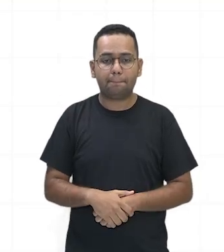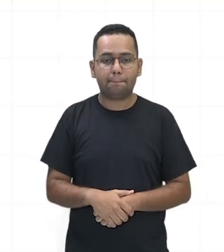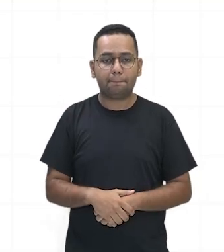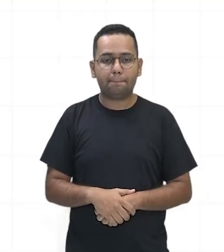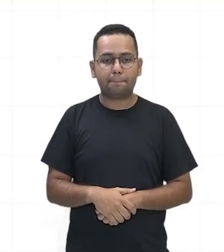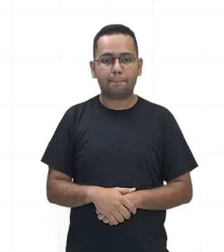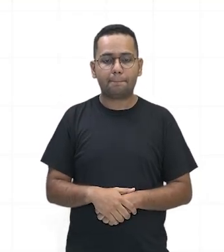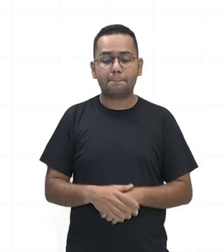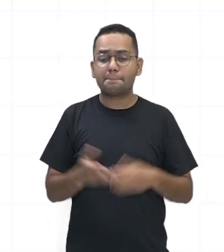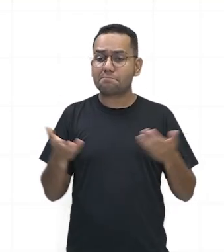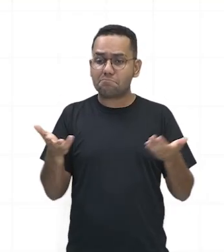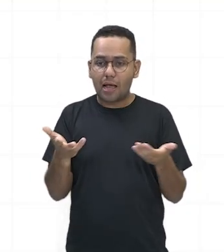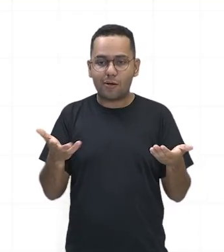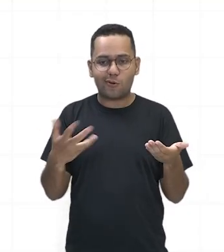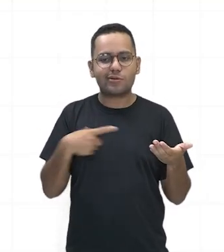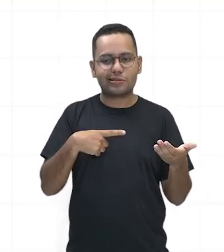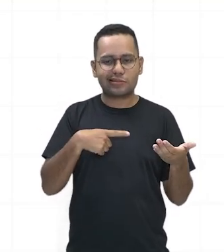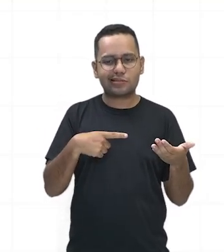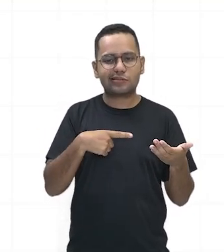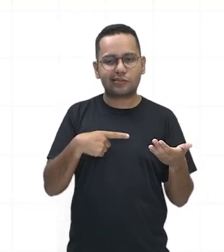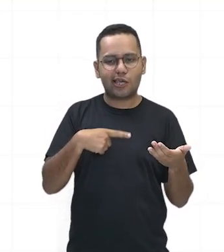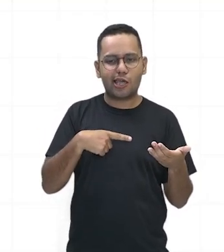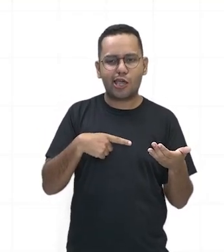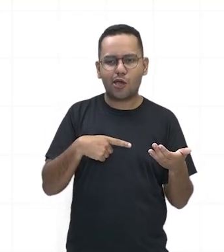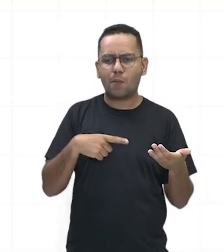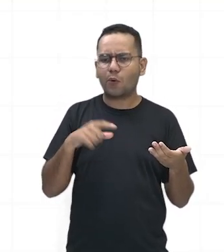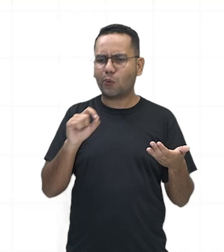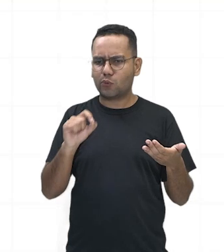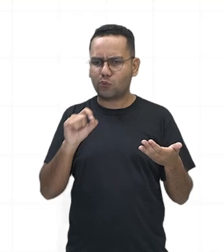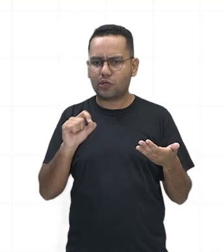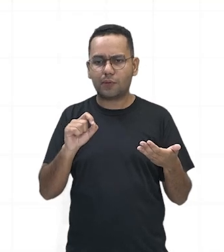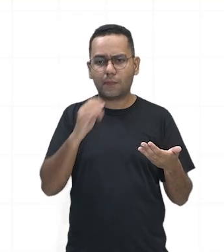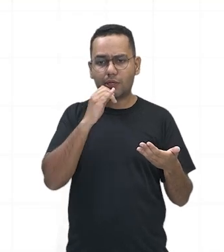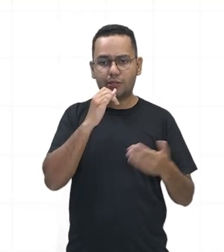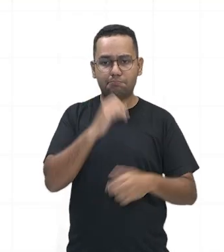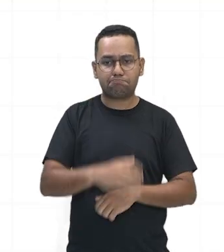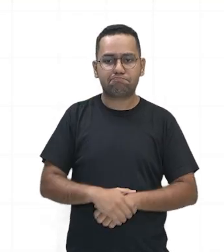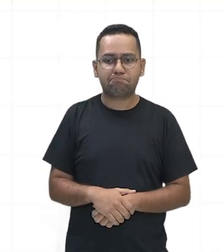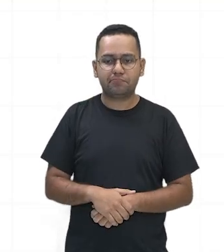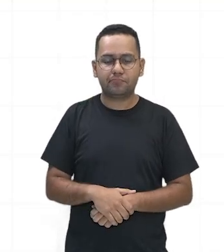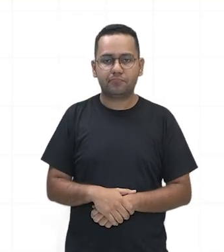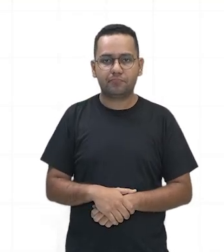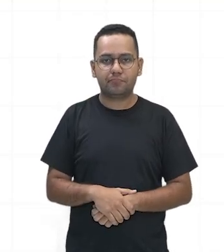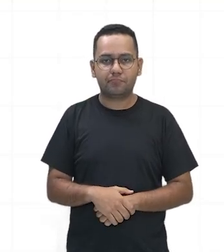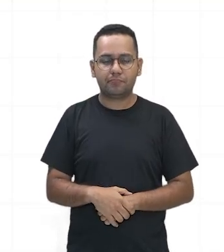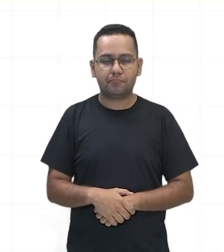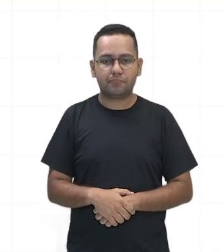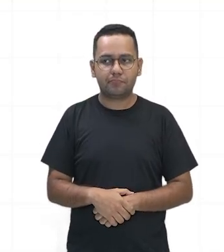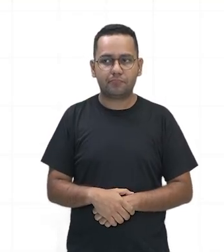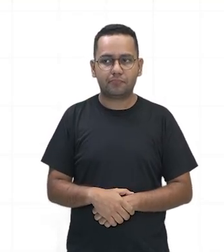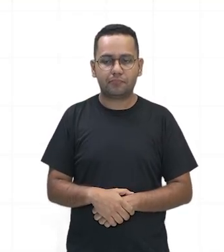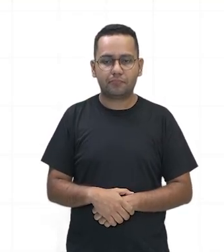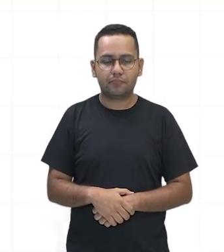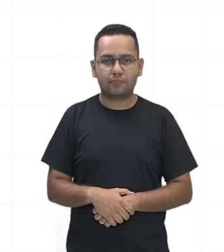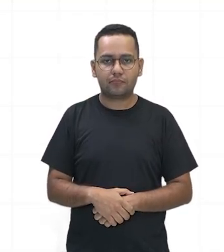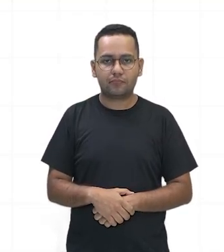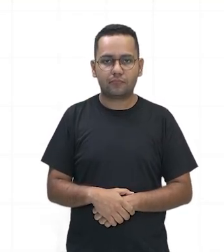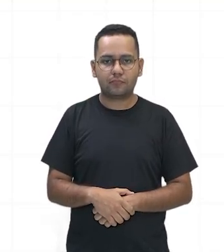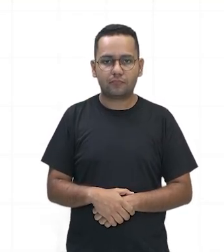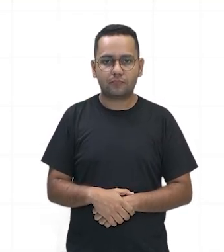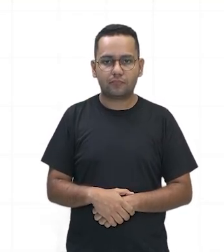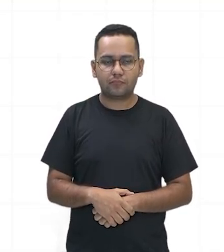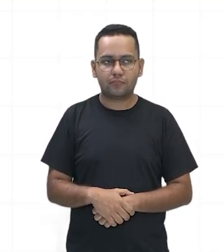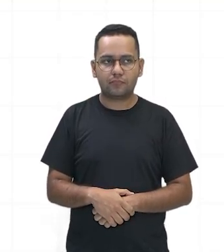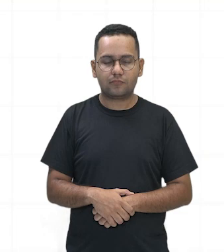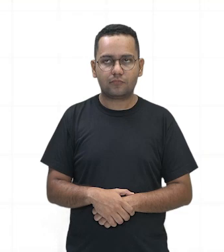que a nossa sociedade hoje está mais avançada, ela está, de certa forma, coberta, imersa